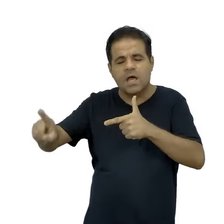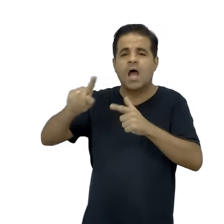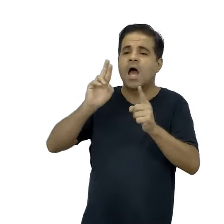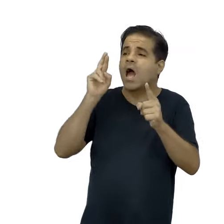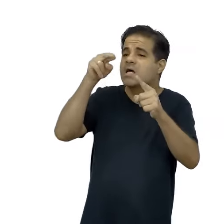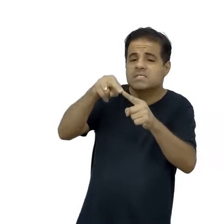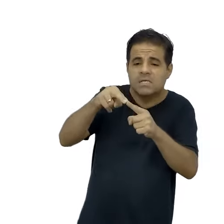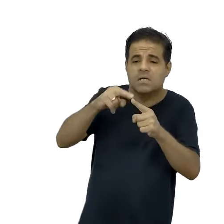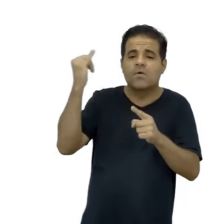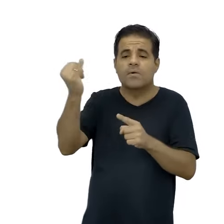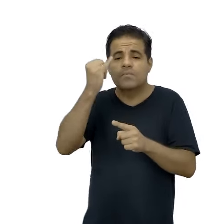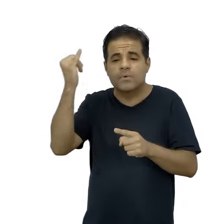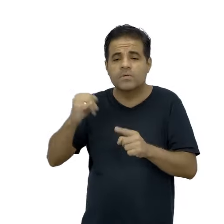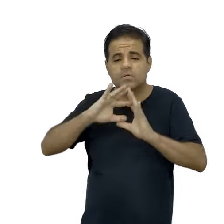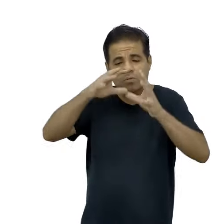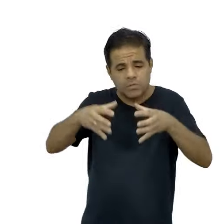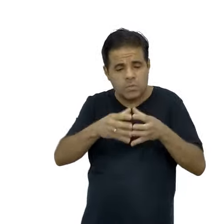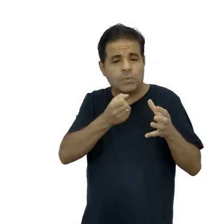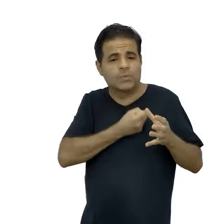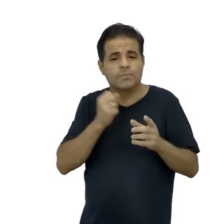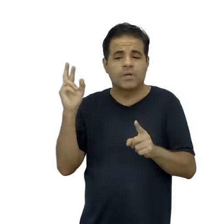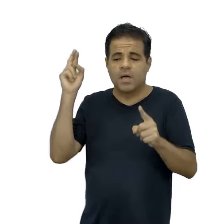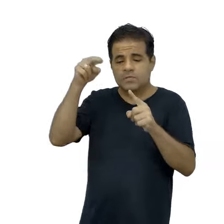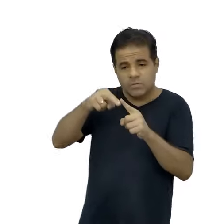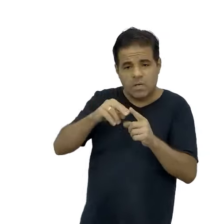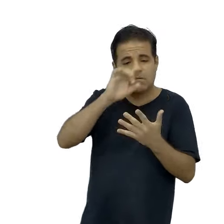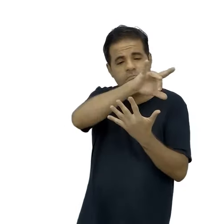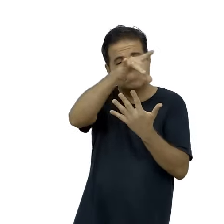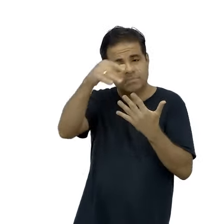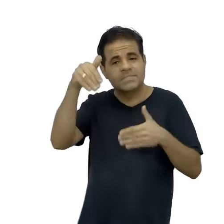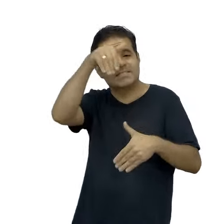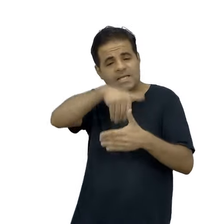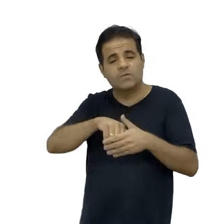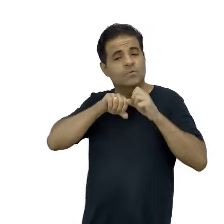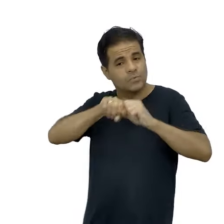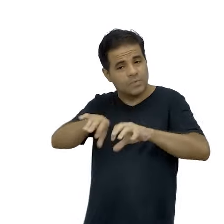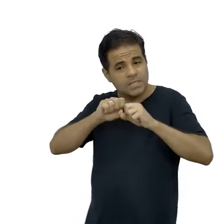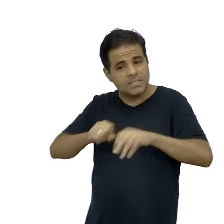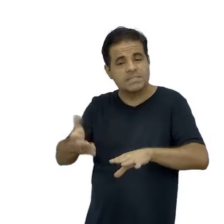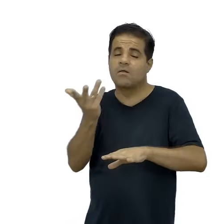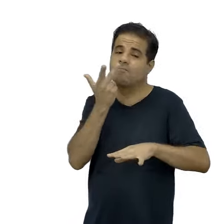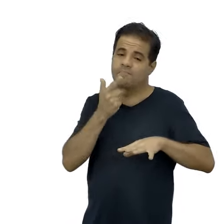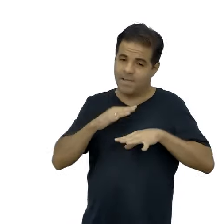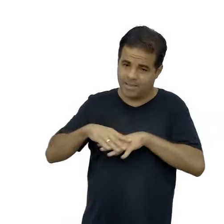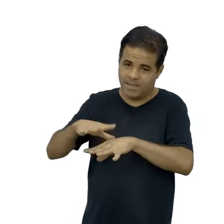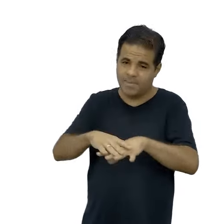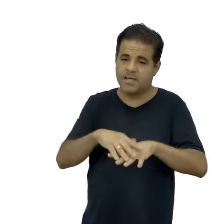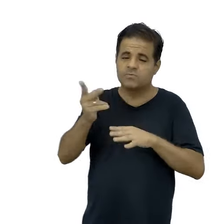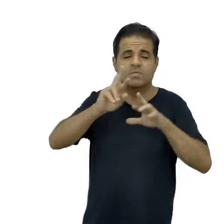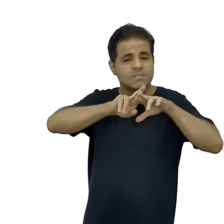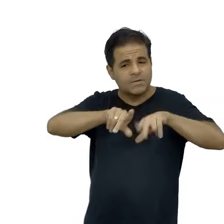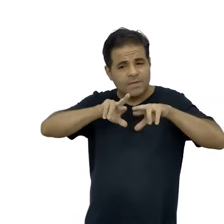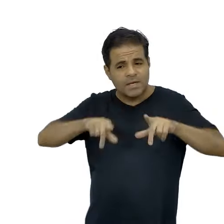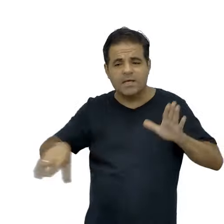a importância do estudo dos números racionais dentro do ensino da matemática e também das suas